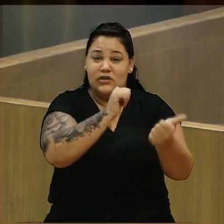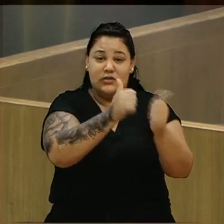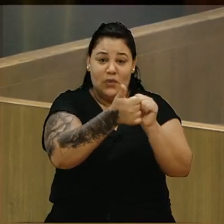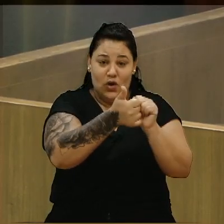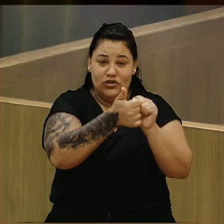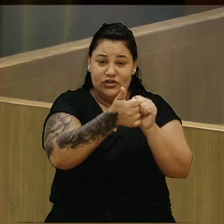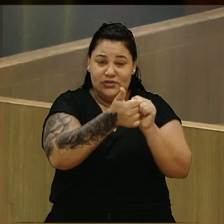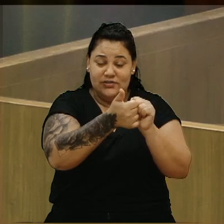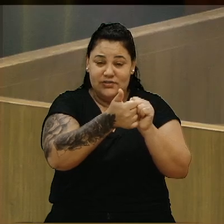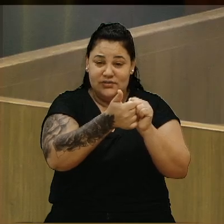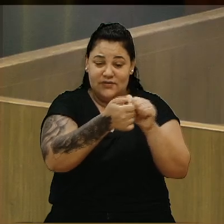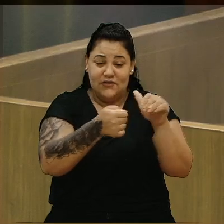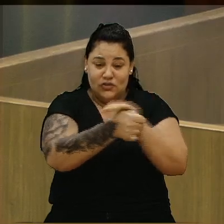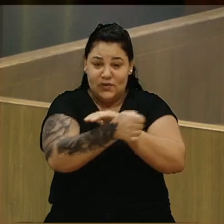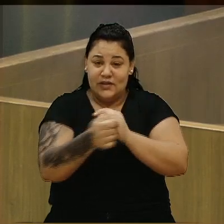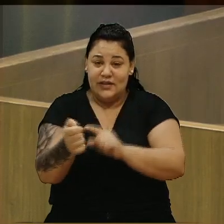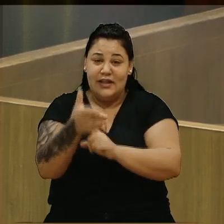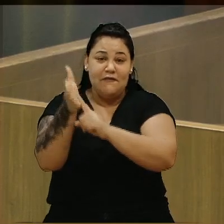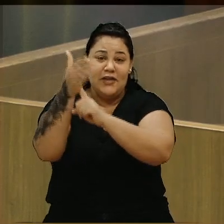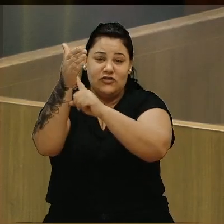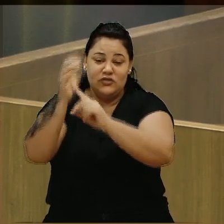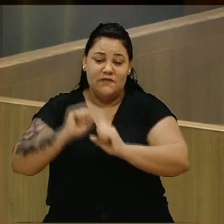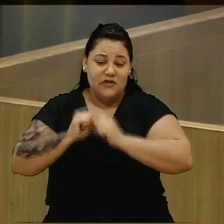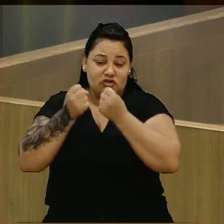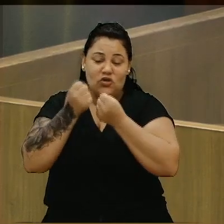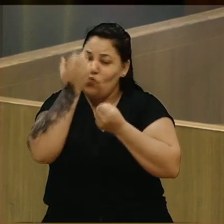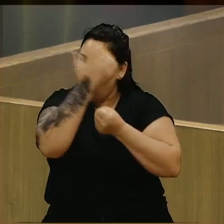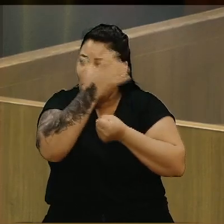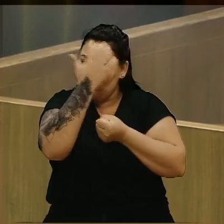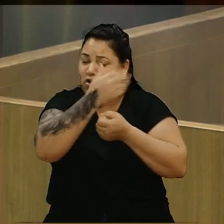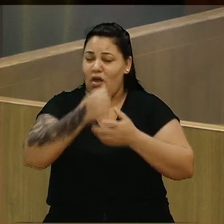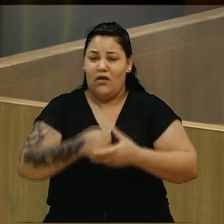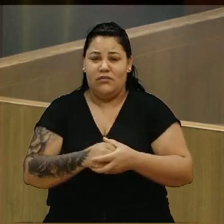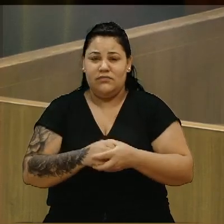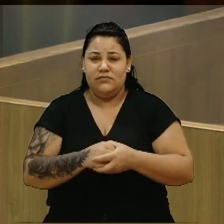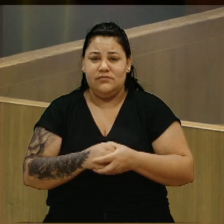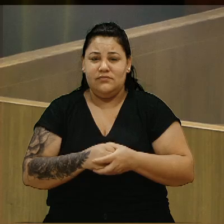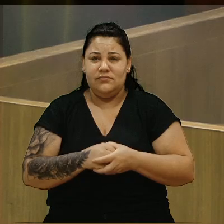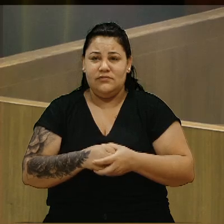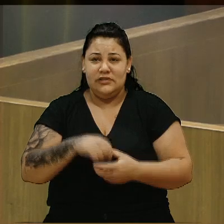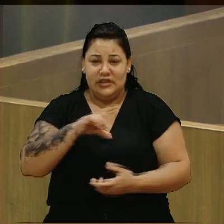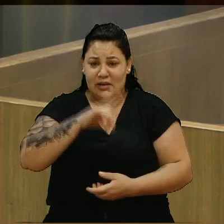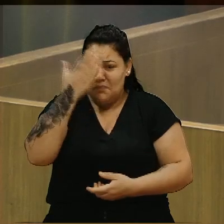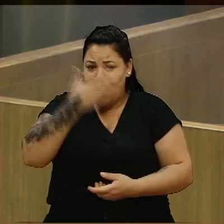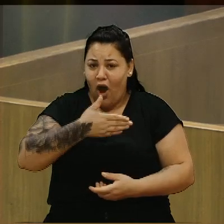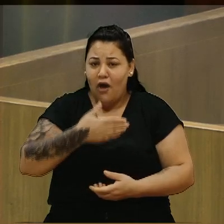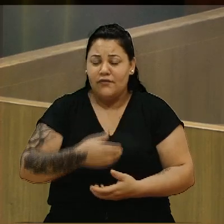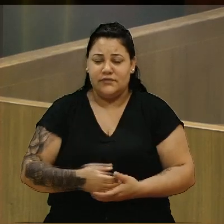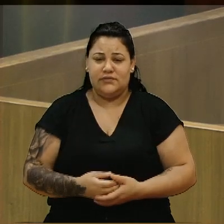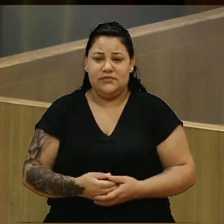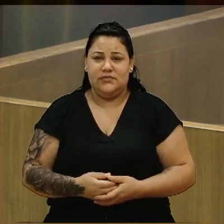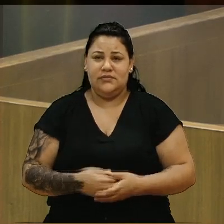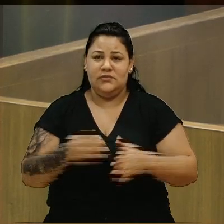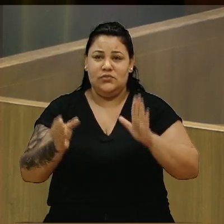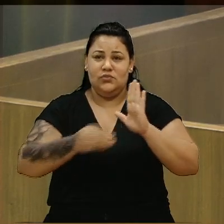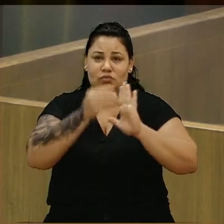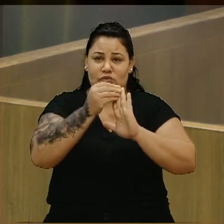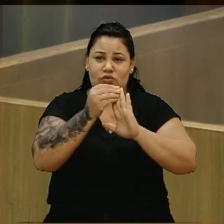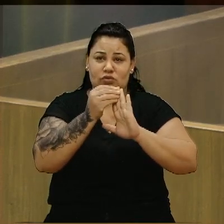defendidas. O FIESPORT foi uma bandeira defendida. Há registros com a publicação em seu Instagram no dia